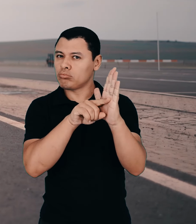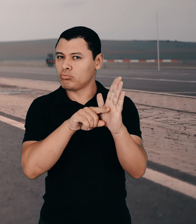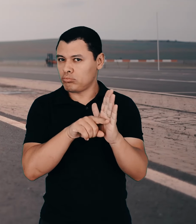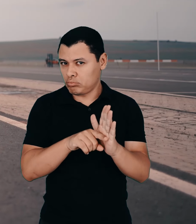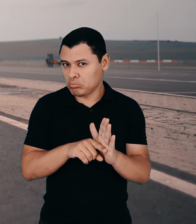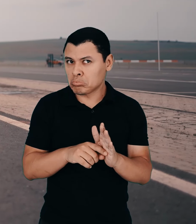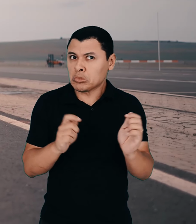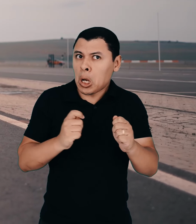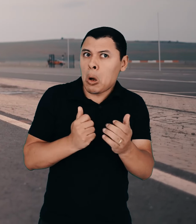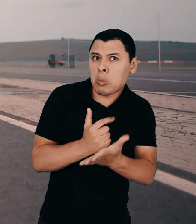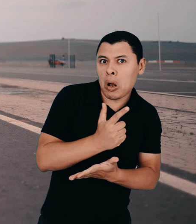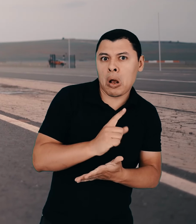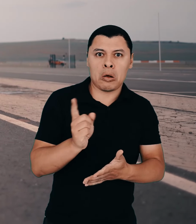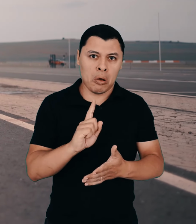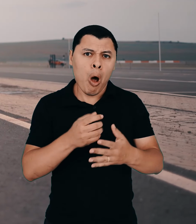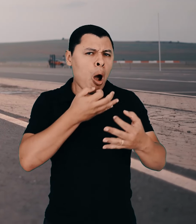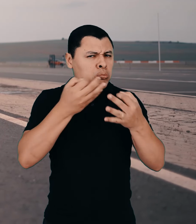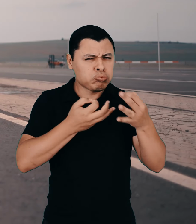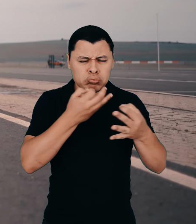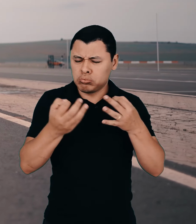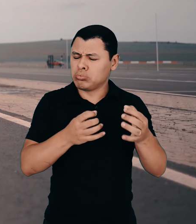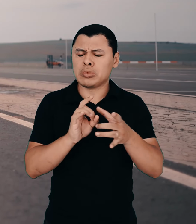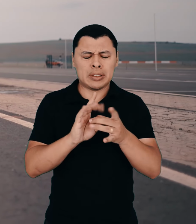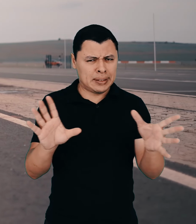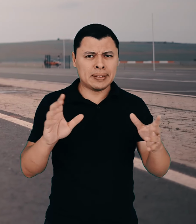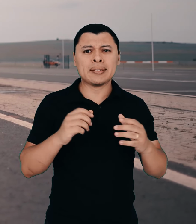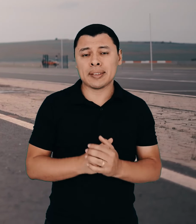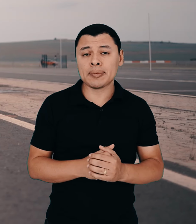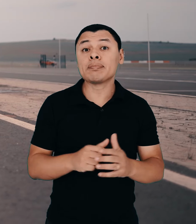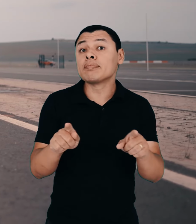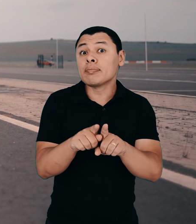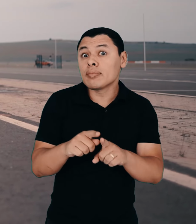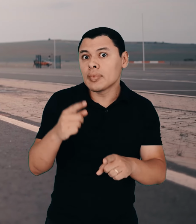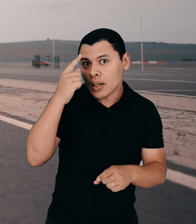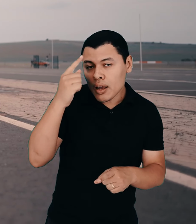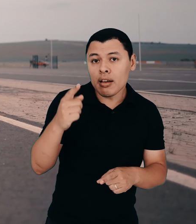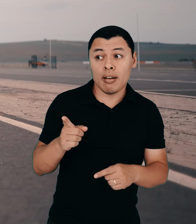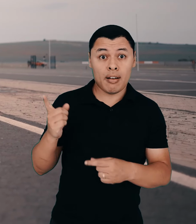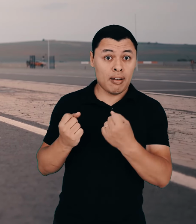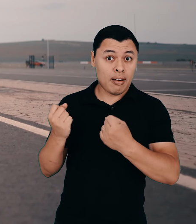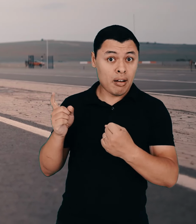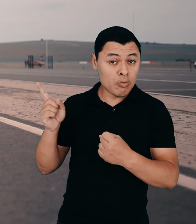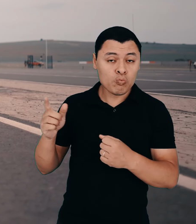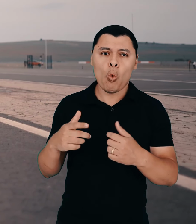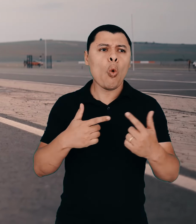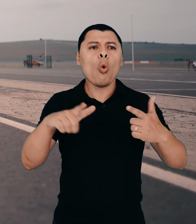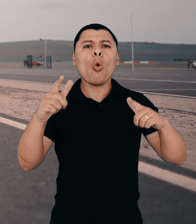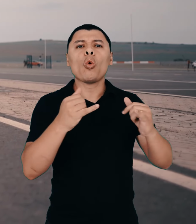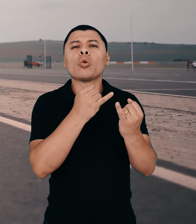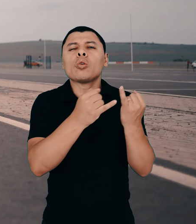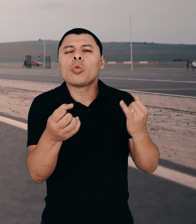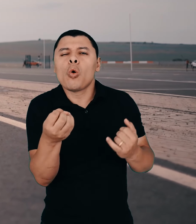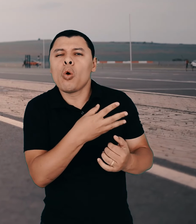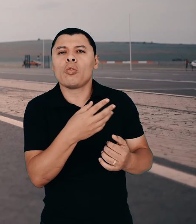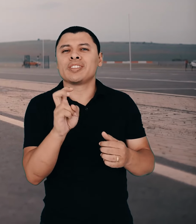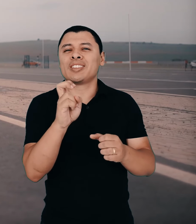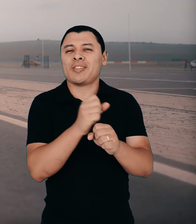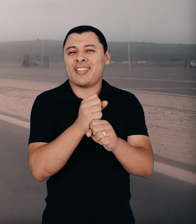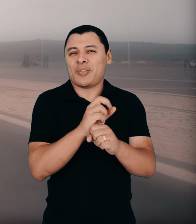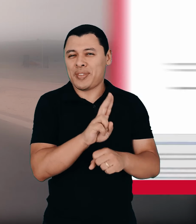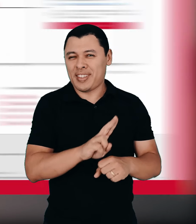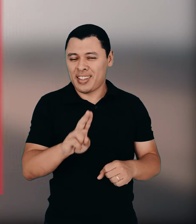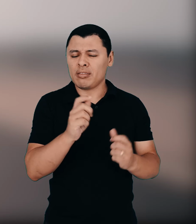vale a pena, o que vocês acharam dos preços. Então comentem aí, mandem bala. E vale lembrar, pessoal, este carro aqui ou qualquer outro seminovo com até 5 anos de